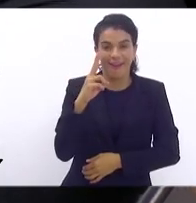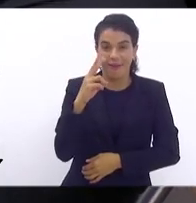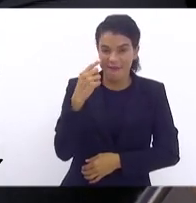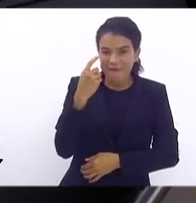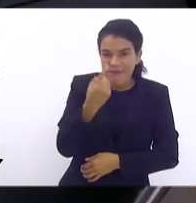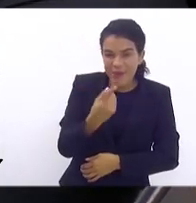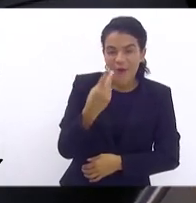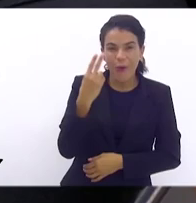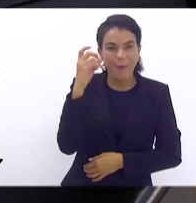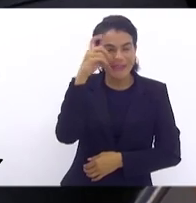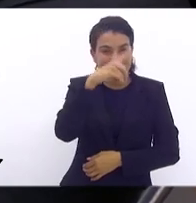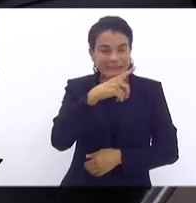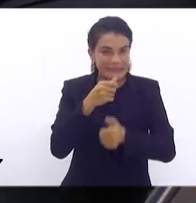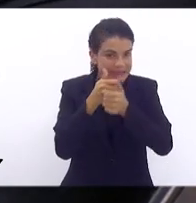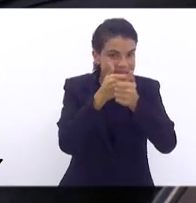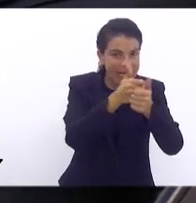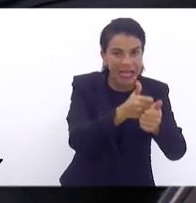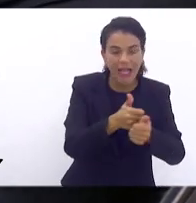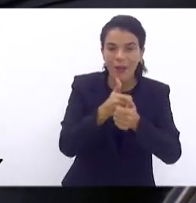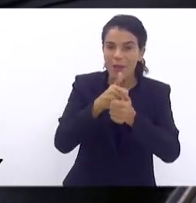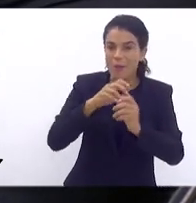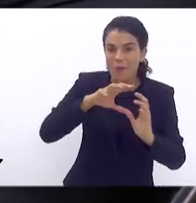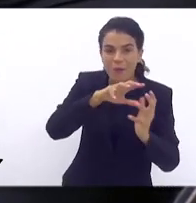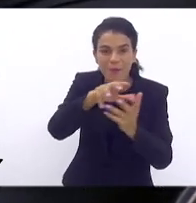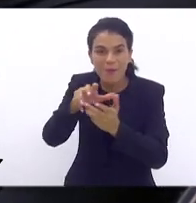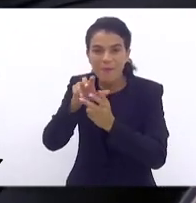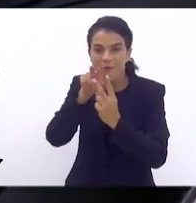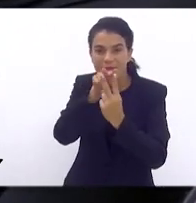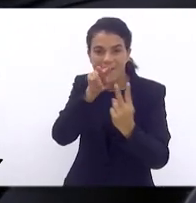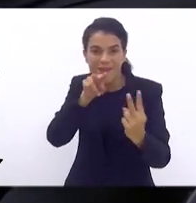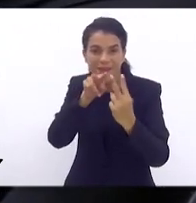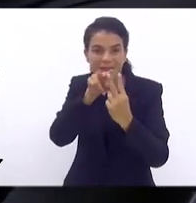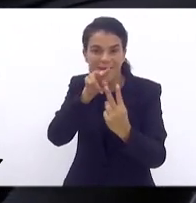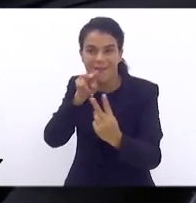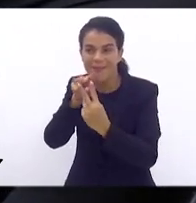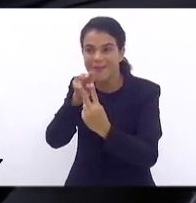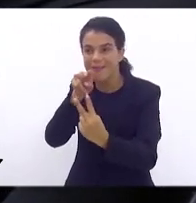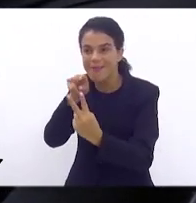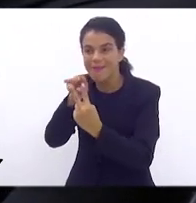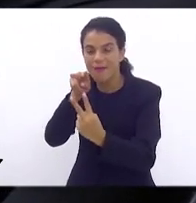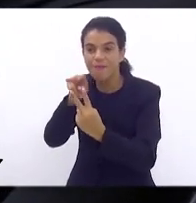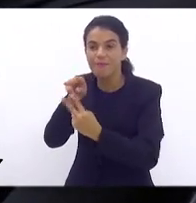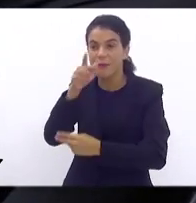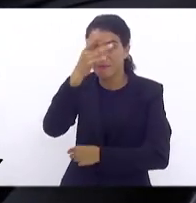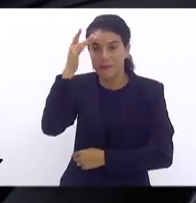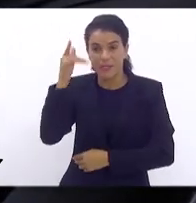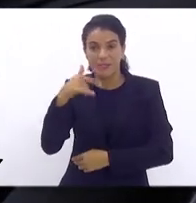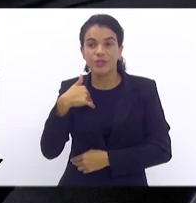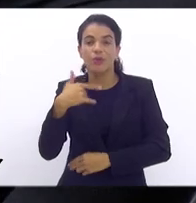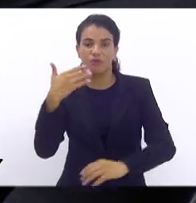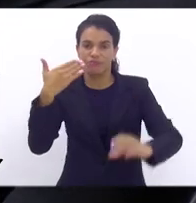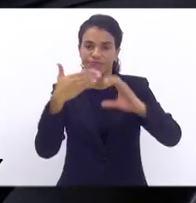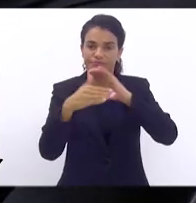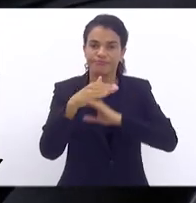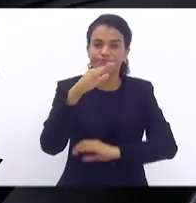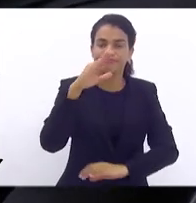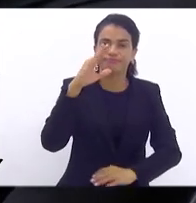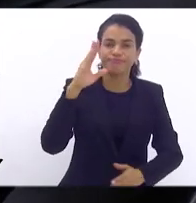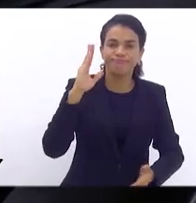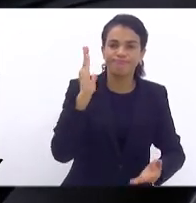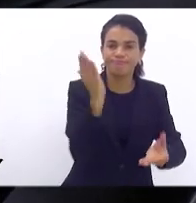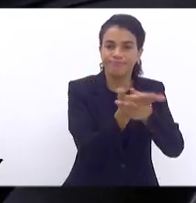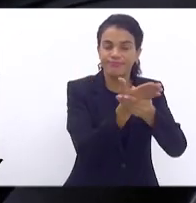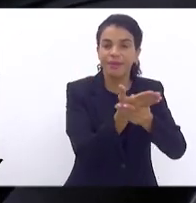acompanhar essa dinâmica do mundo virtual né sujeitos que recebem intimação de medida protetiva Eles